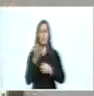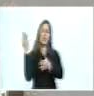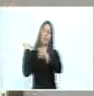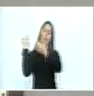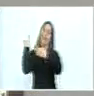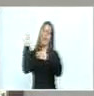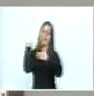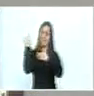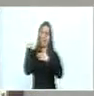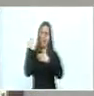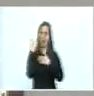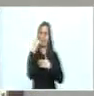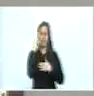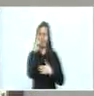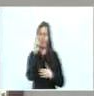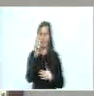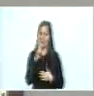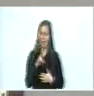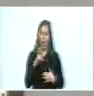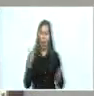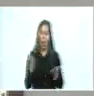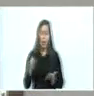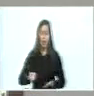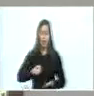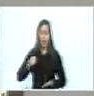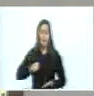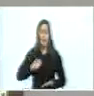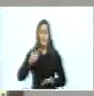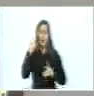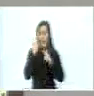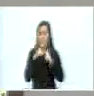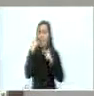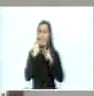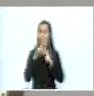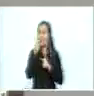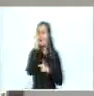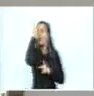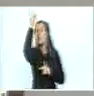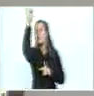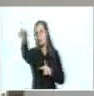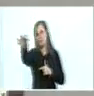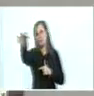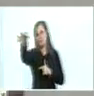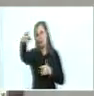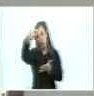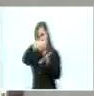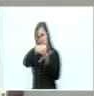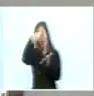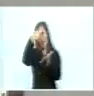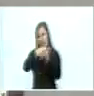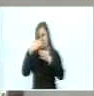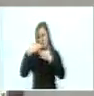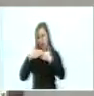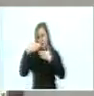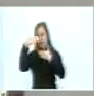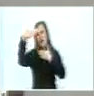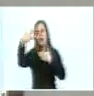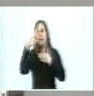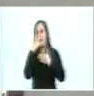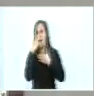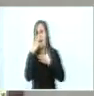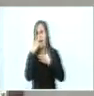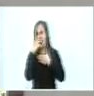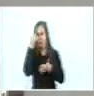olhou. E nós, hoje, no presente, precisamos olhar para não causar mais problemas ainda no futuro. Nós vamos ser obrigados aqui para frente, me parece,